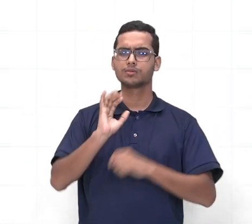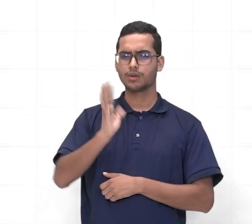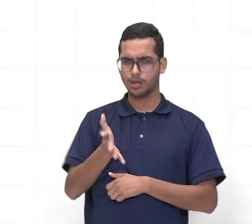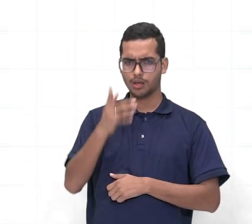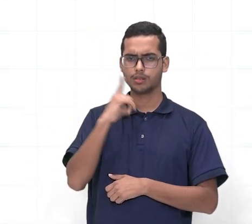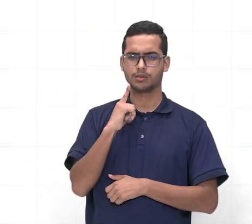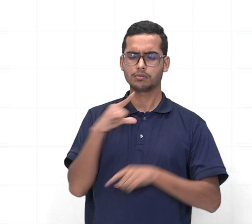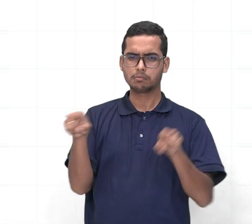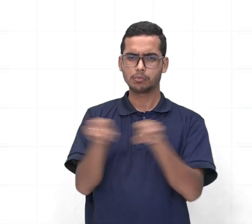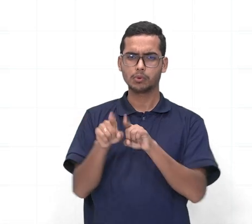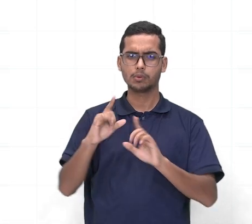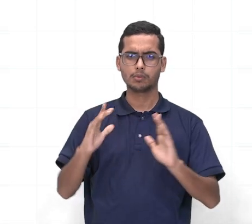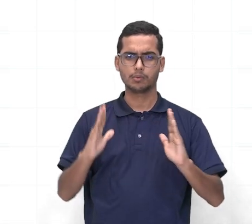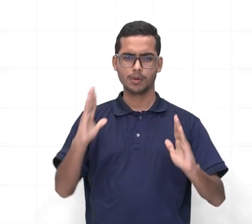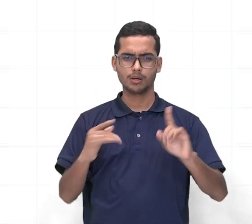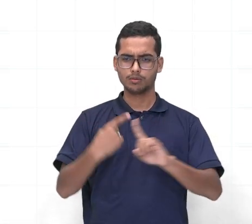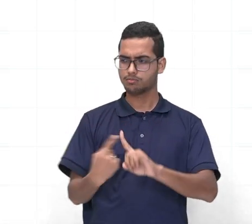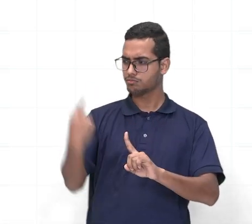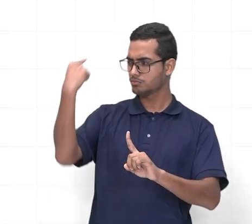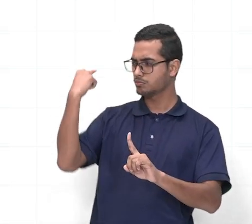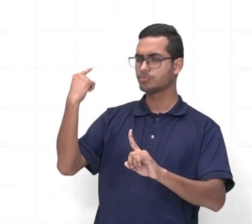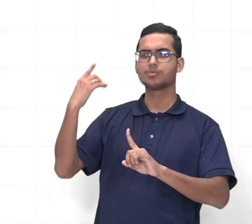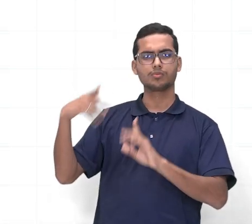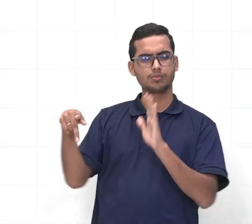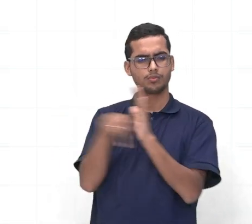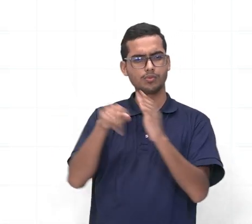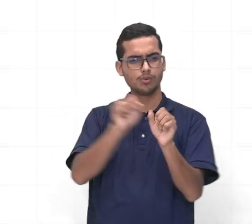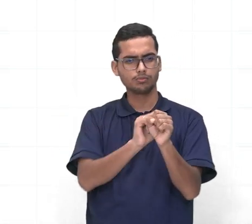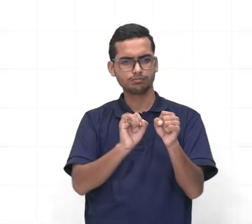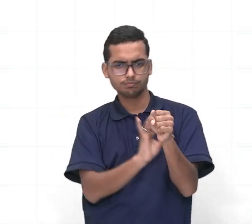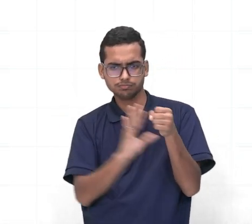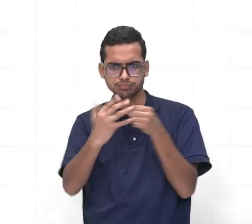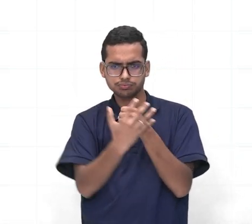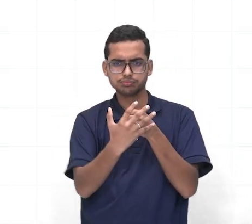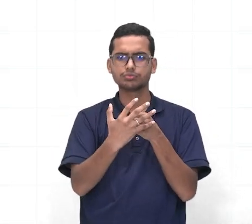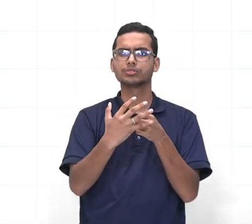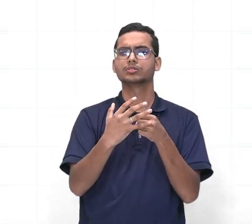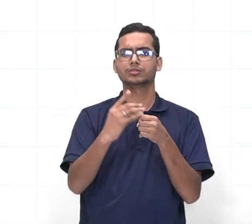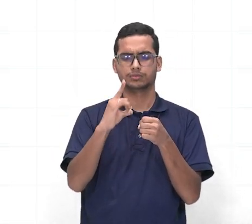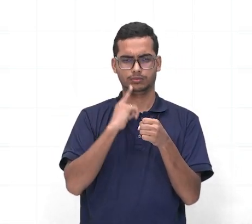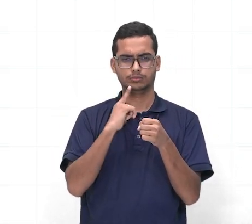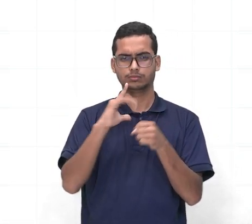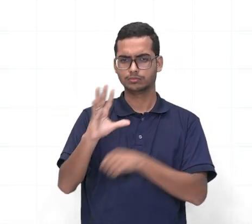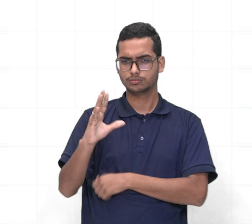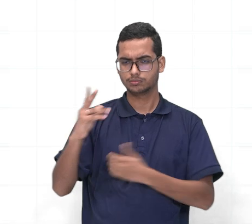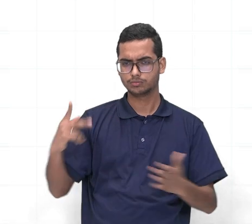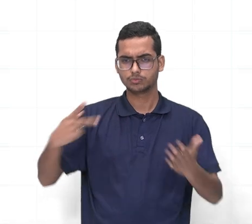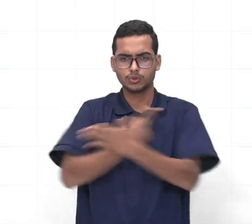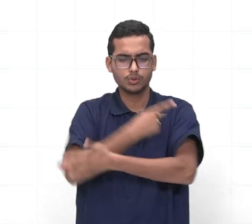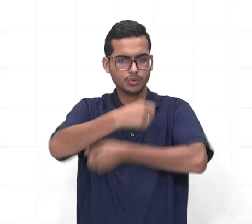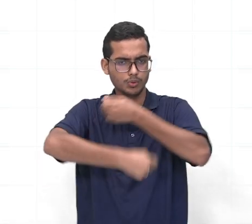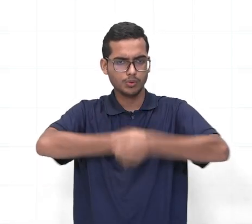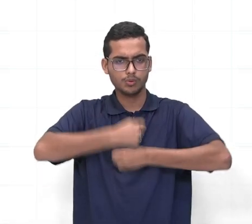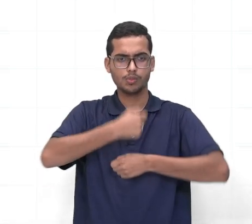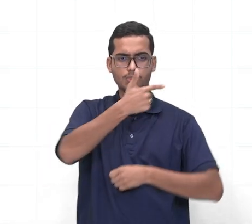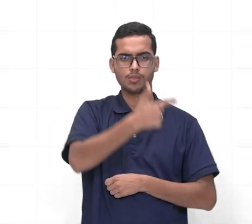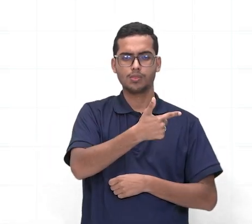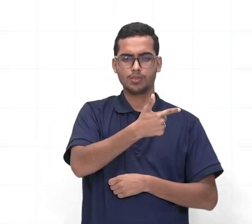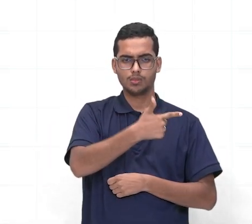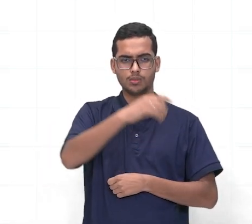outras pandemias. Nós lembramos da Covid-19, que ocorreu em